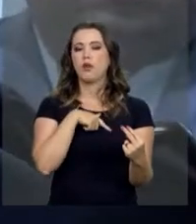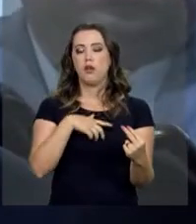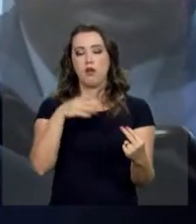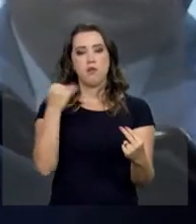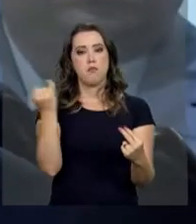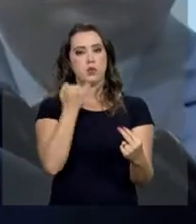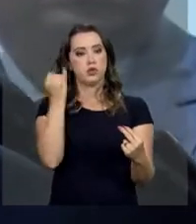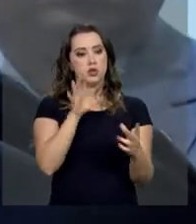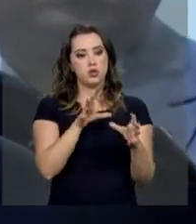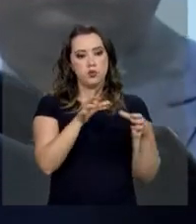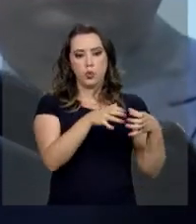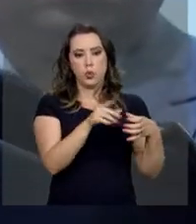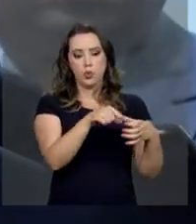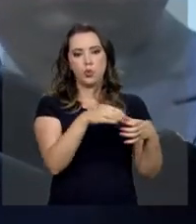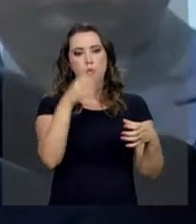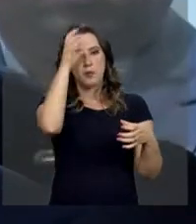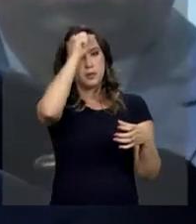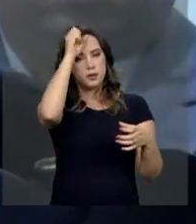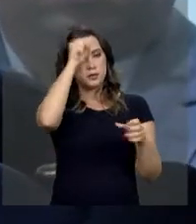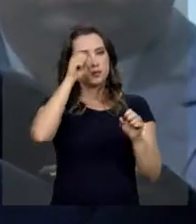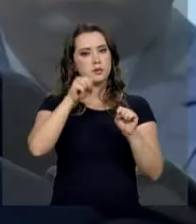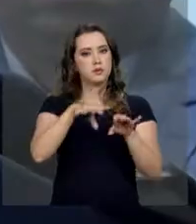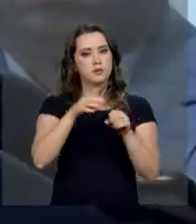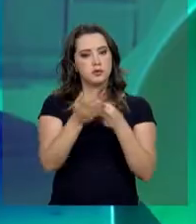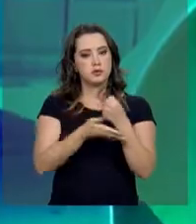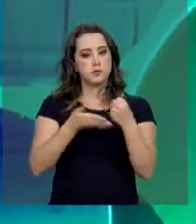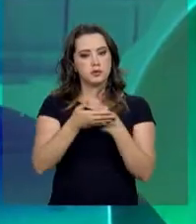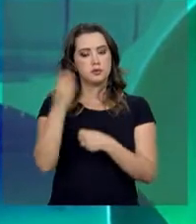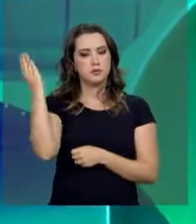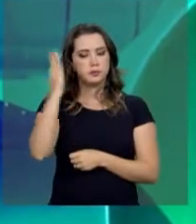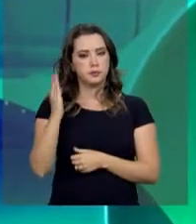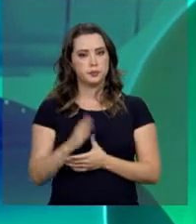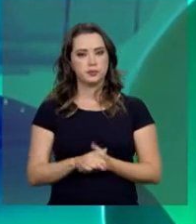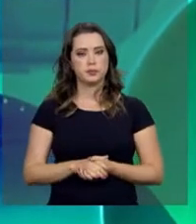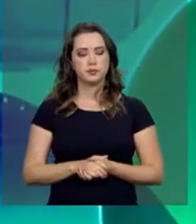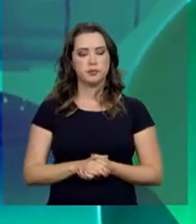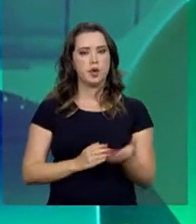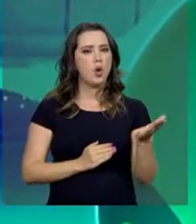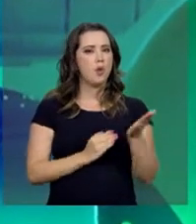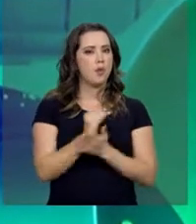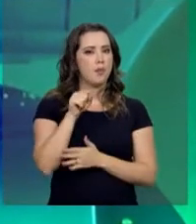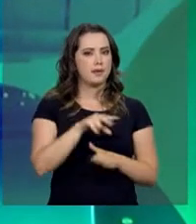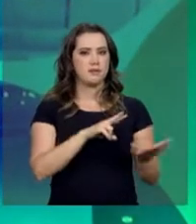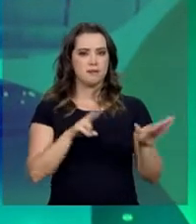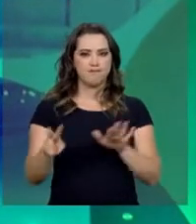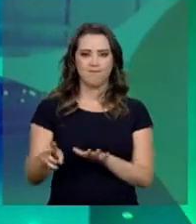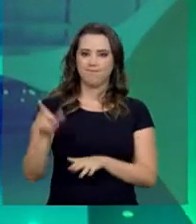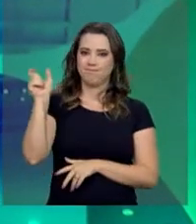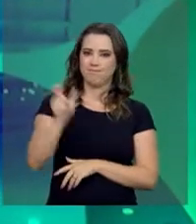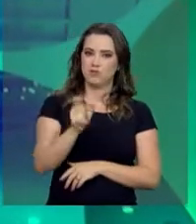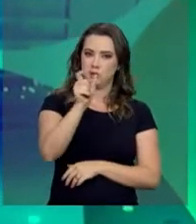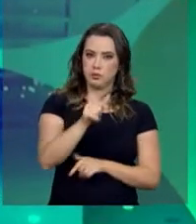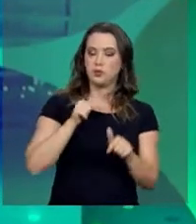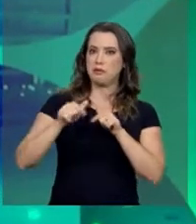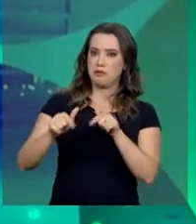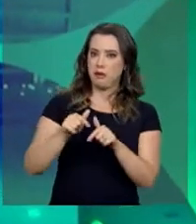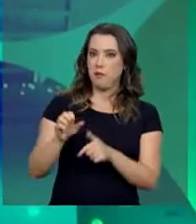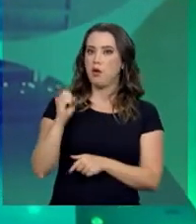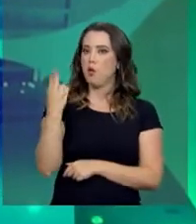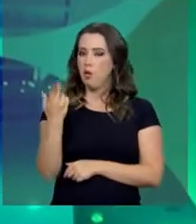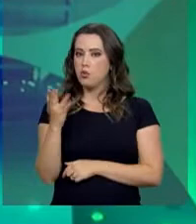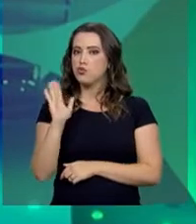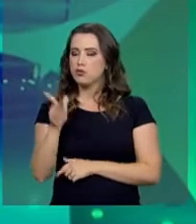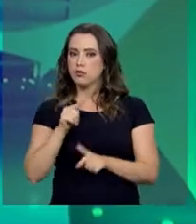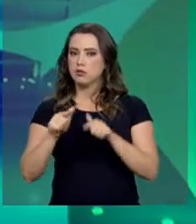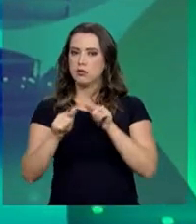fará também a aprendizagem da educação básica brasileira a partir desta semana os brasileiros que trabalham ou já trabalharam